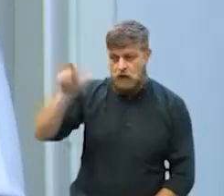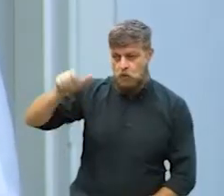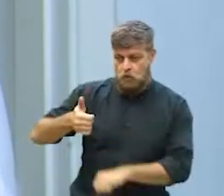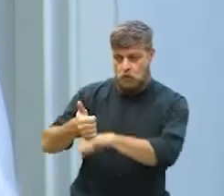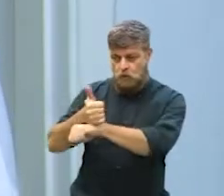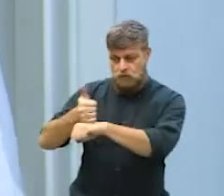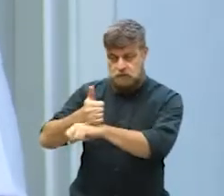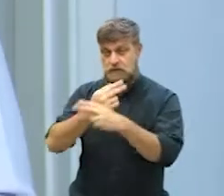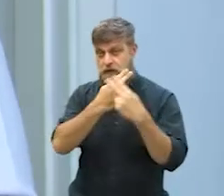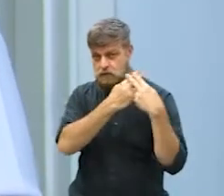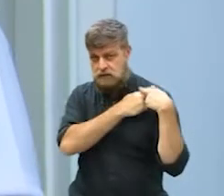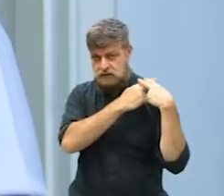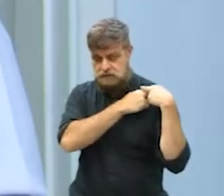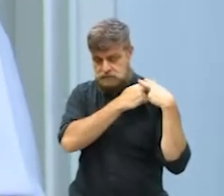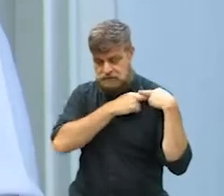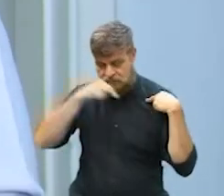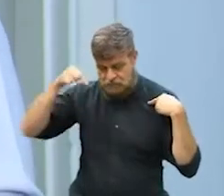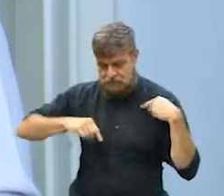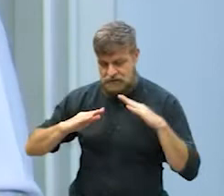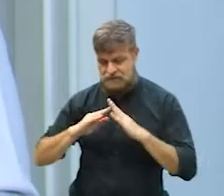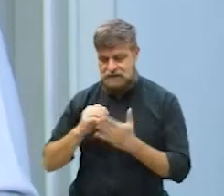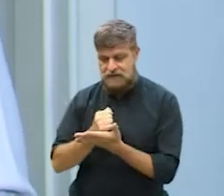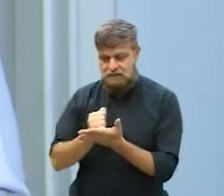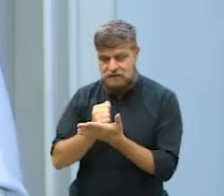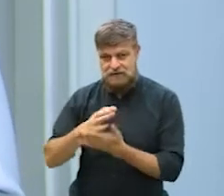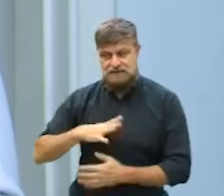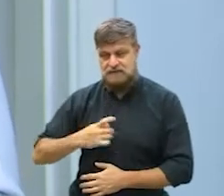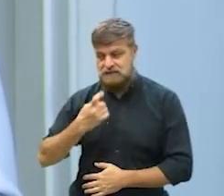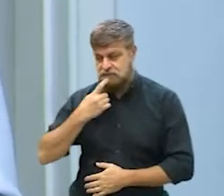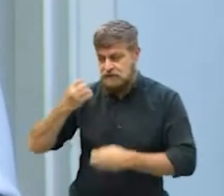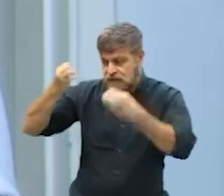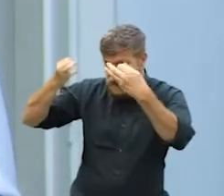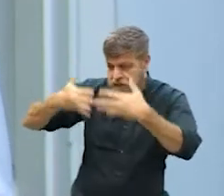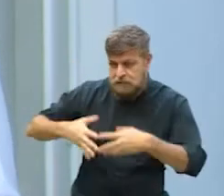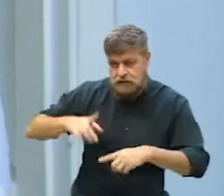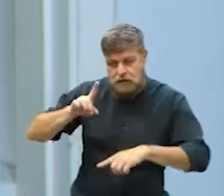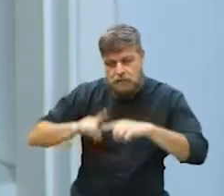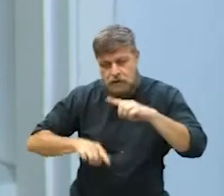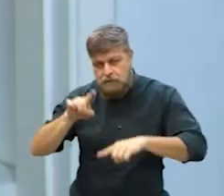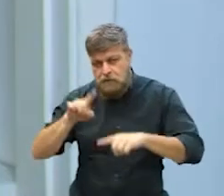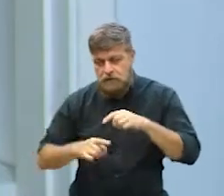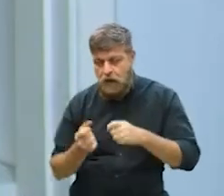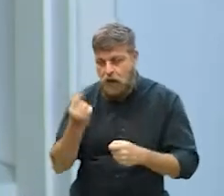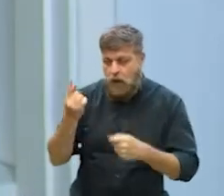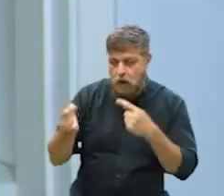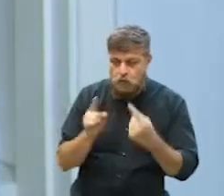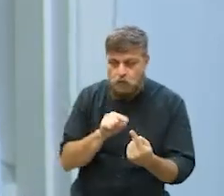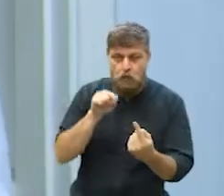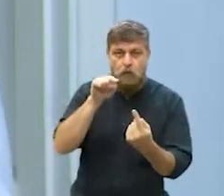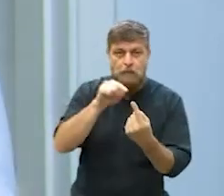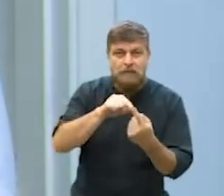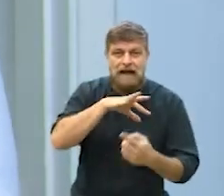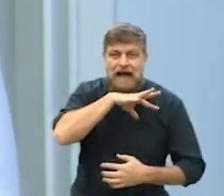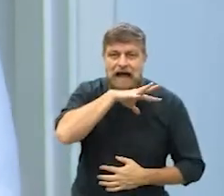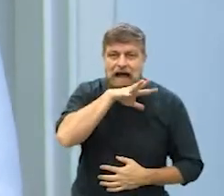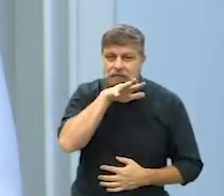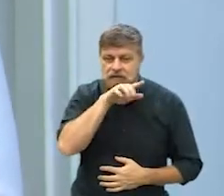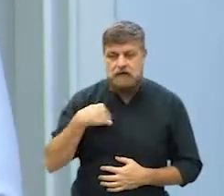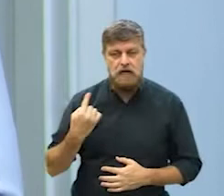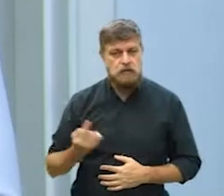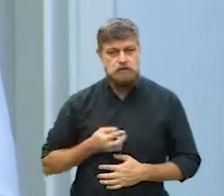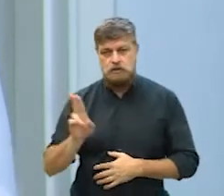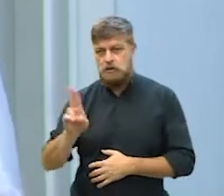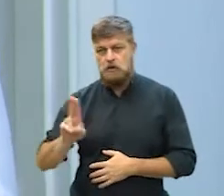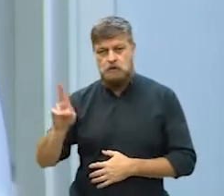O farmacêutico responsável por esta farmácia de Campinas explica que alguns produtos são específicos para os animais.